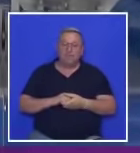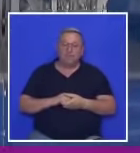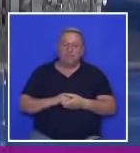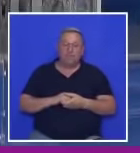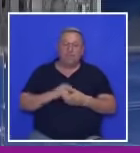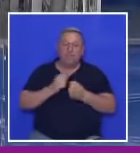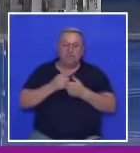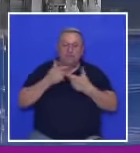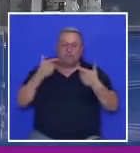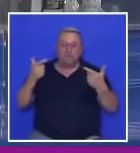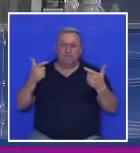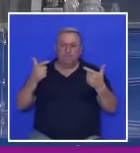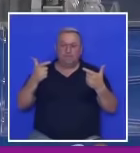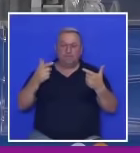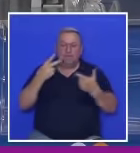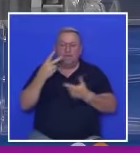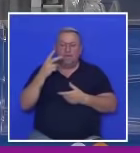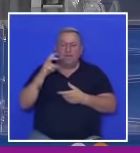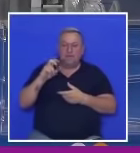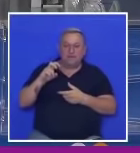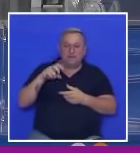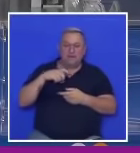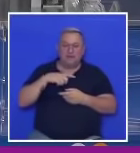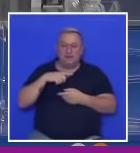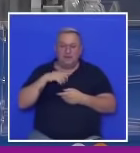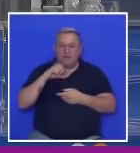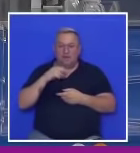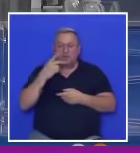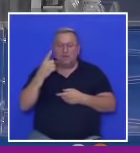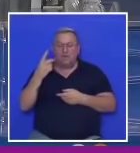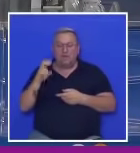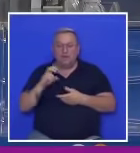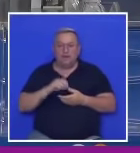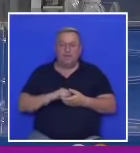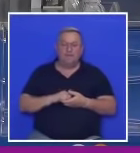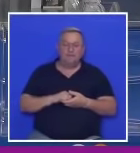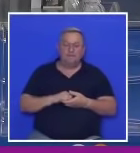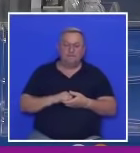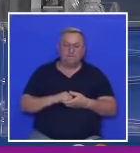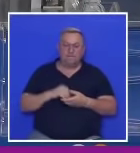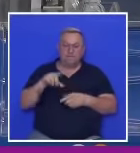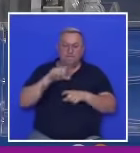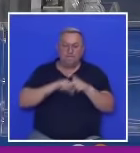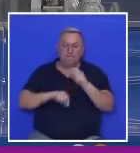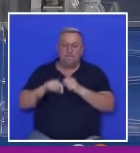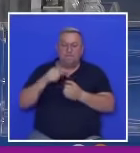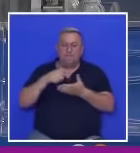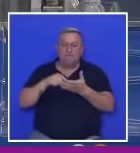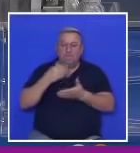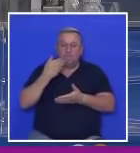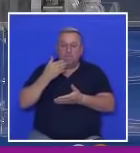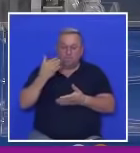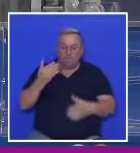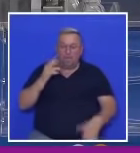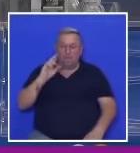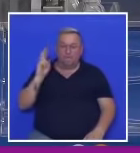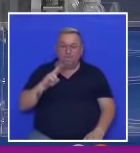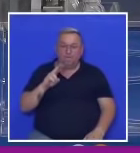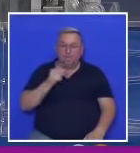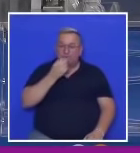Globo carregado, embaralhando 25 bolas numeradas de 0 a 25. Sorteio da Loto Fácil. Boa sorte para